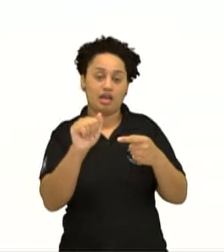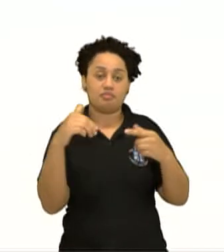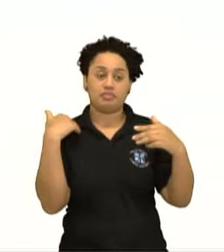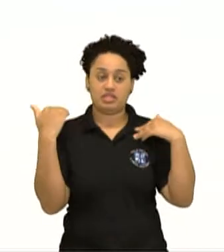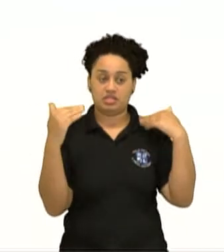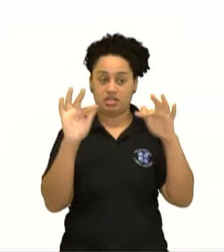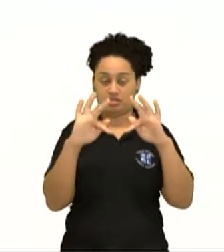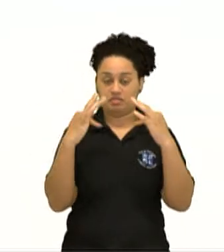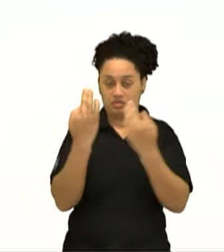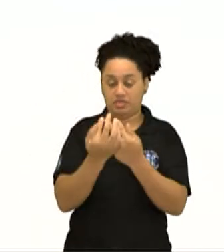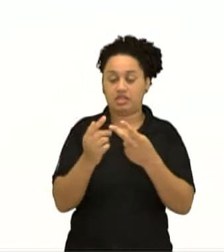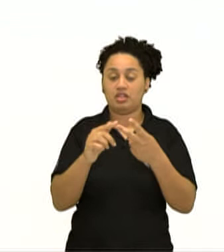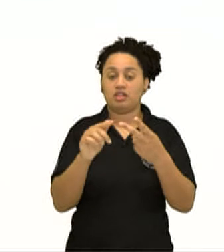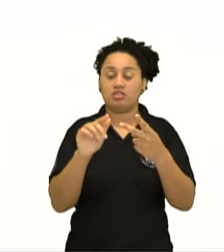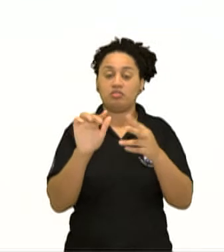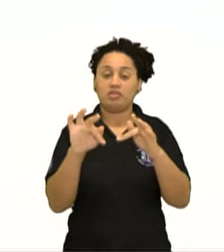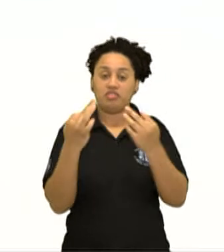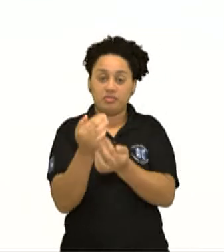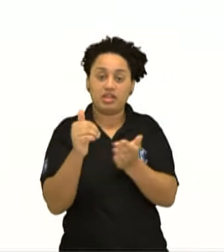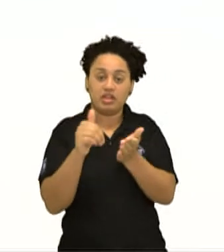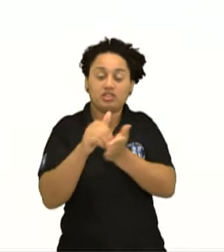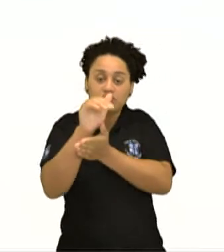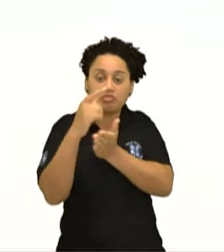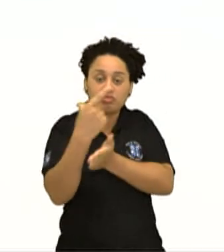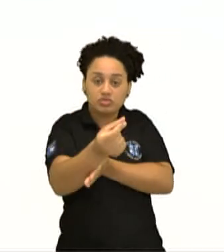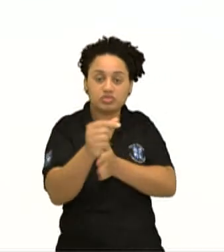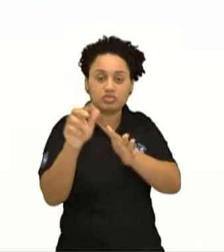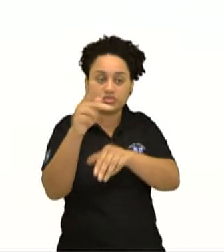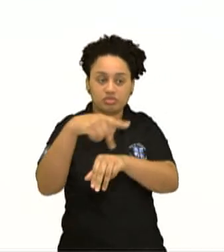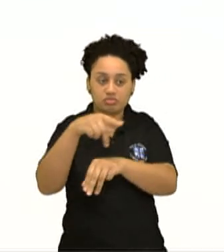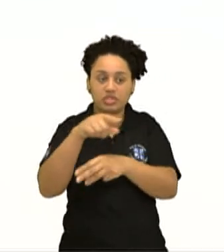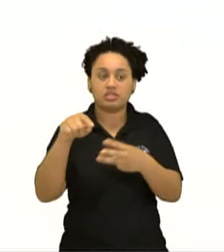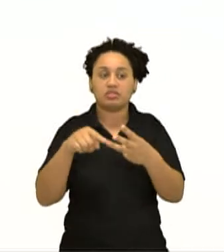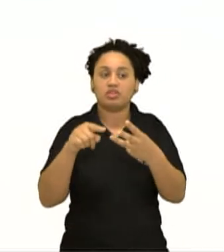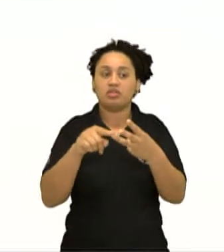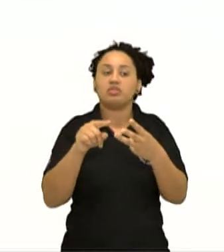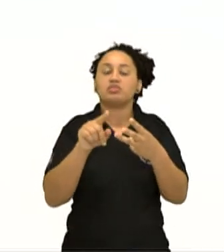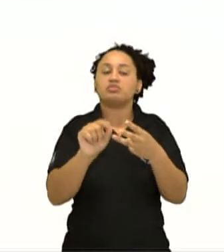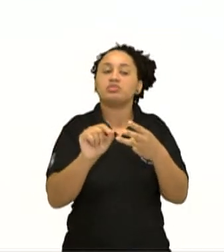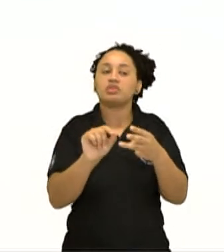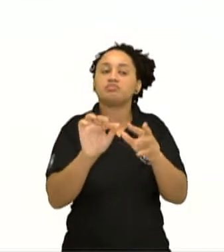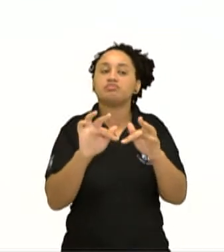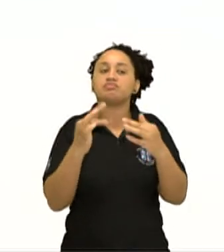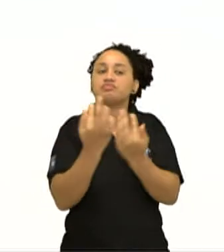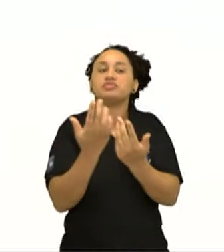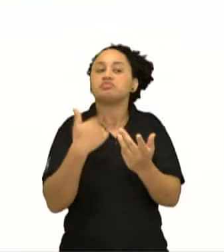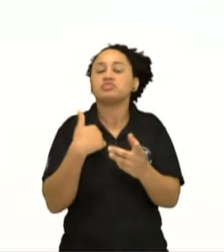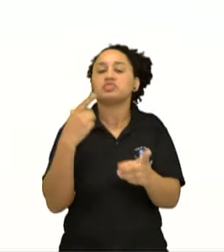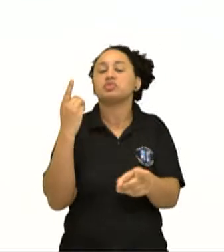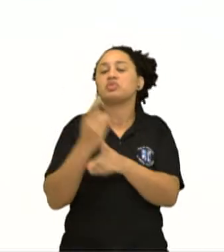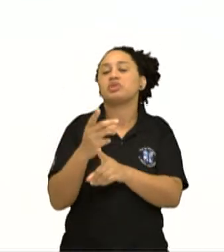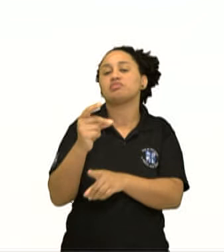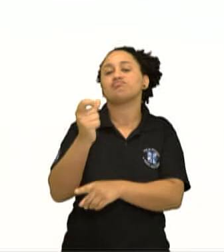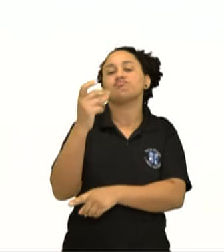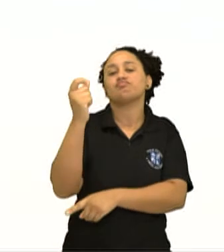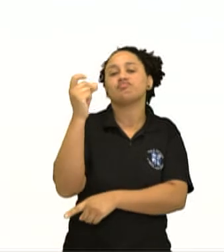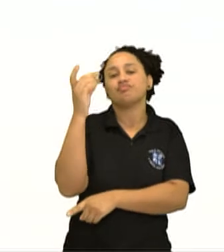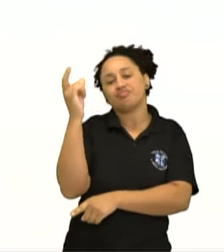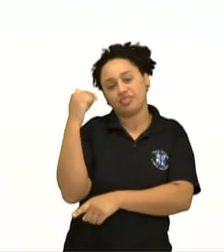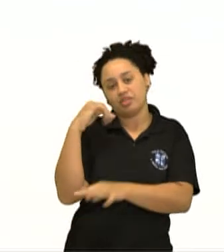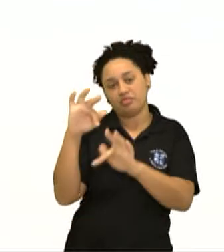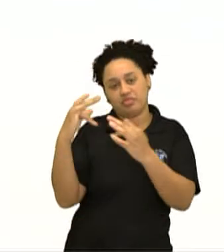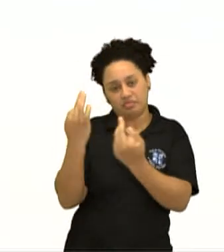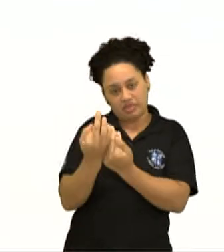família refugiada, de uma abuela e nieta que não se encontravam há tempo.